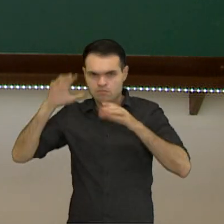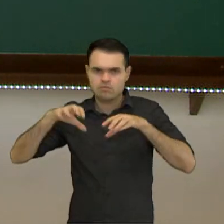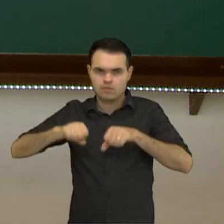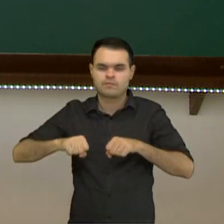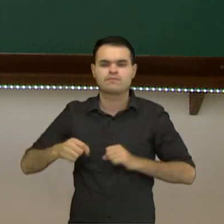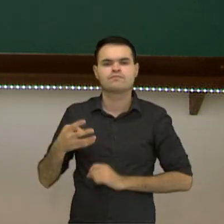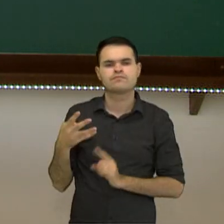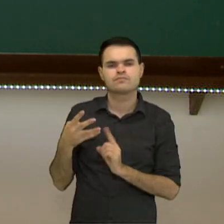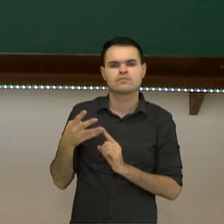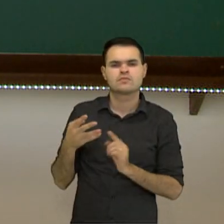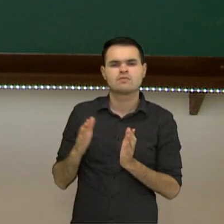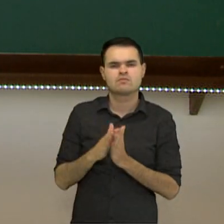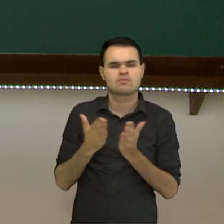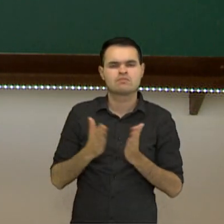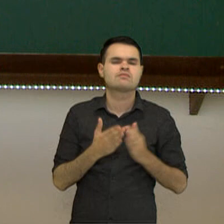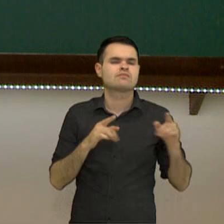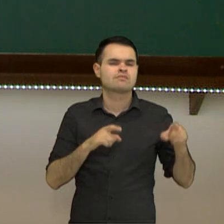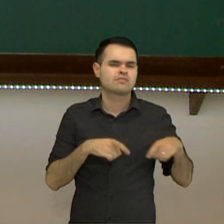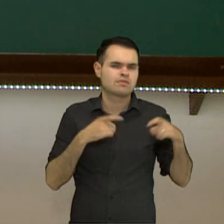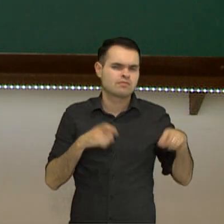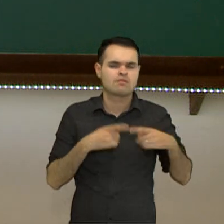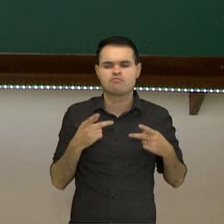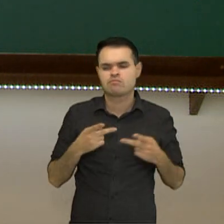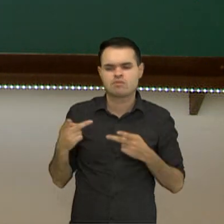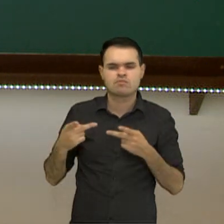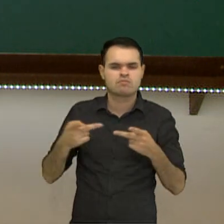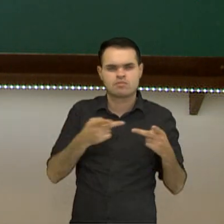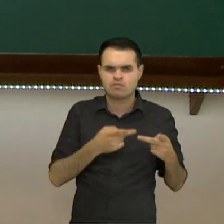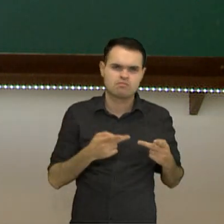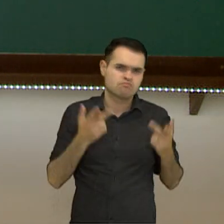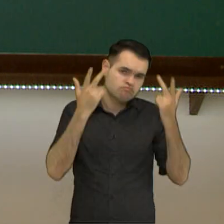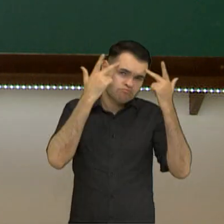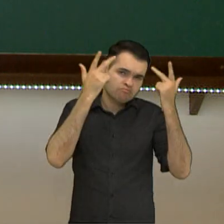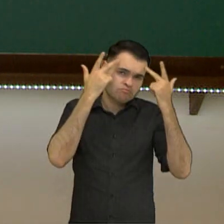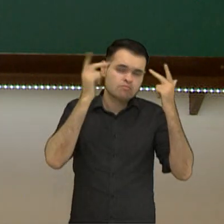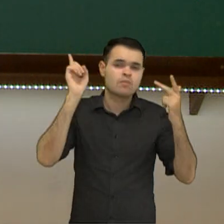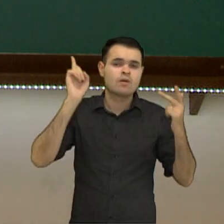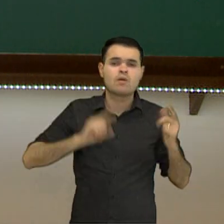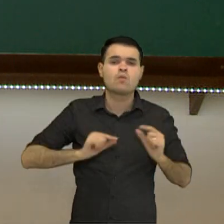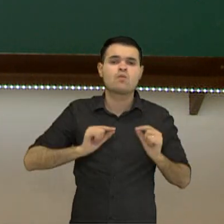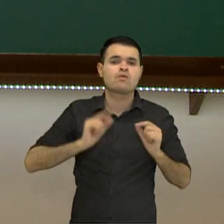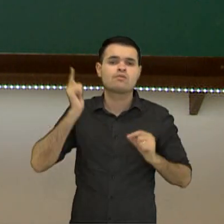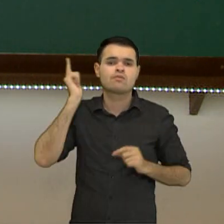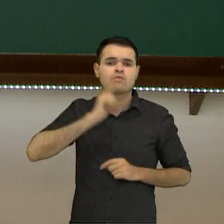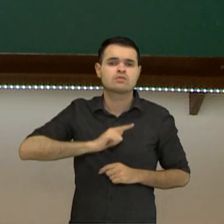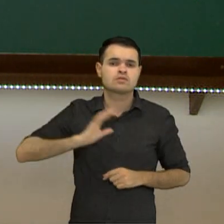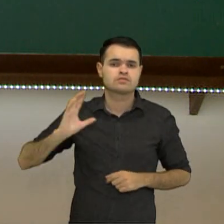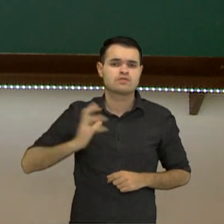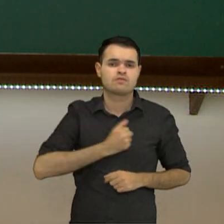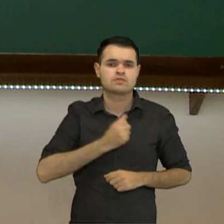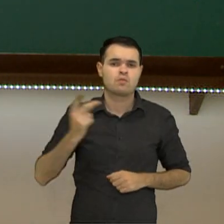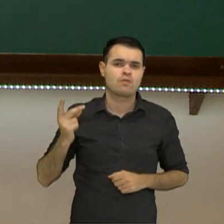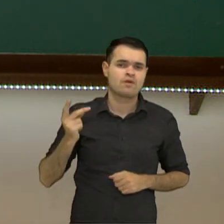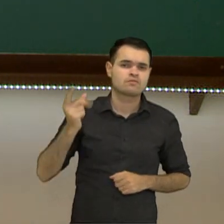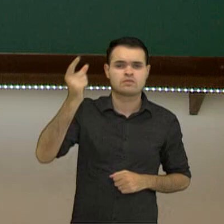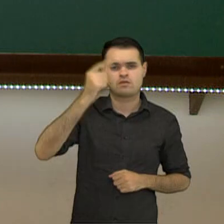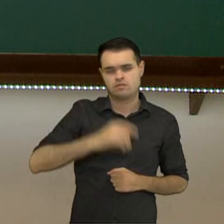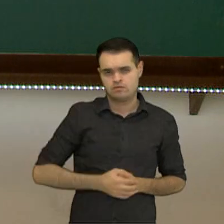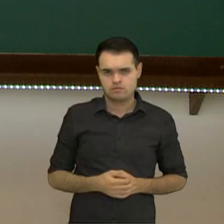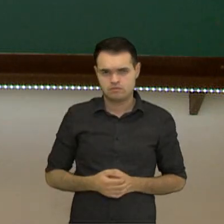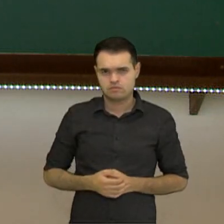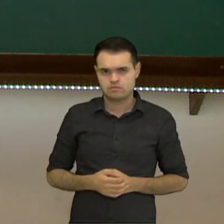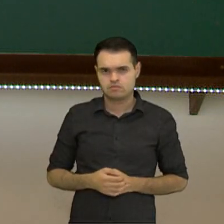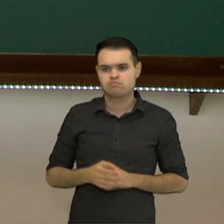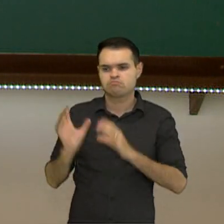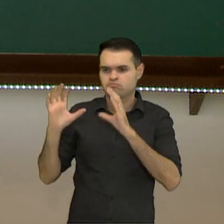os peregrinos camponeses, né, as pessoas pobres mais comuns, era então alcançar a salvação eterna. Cada grupo tinha